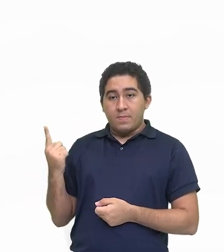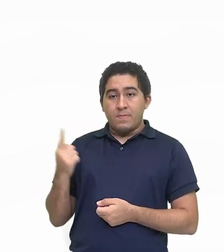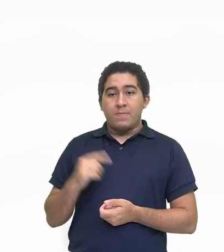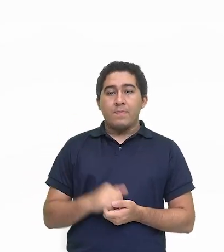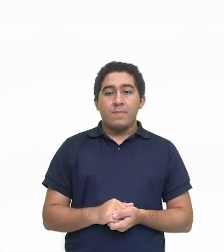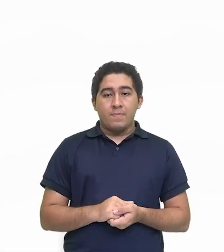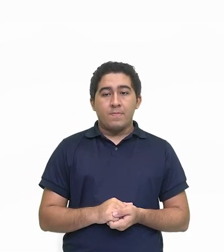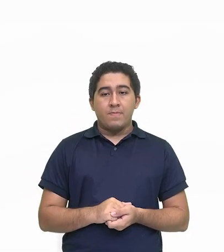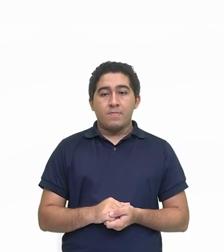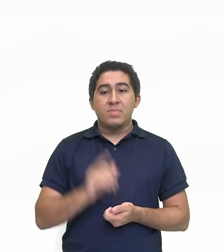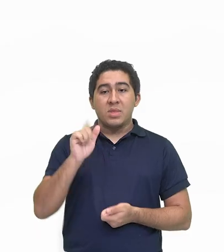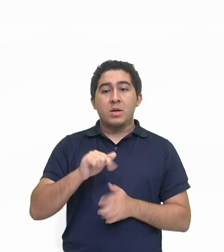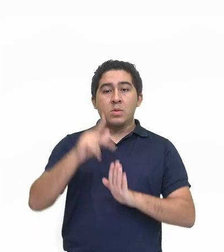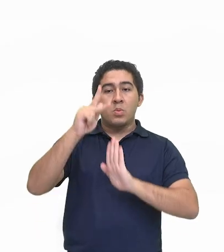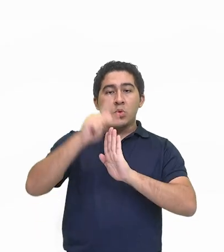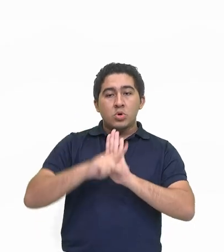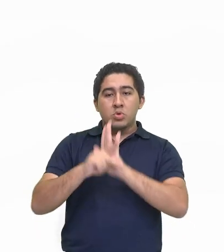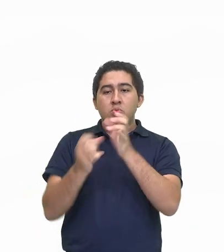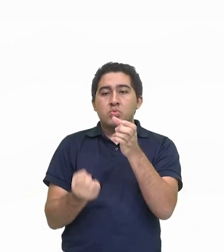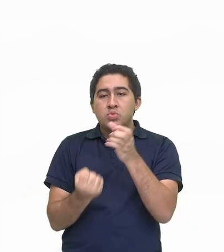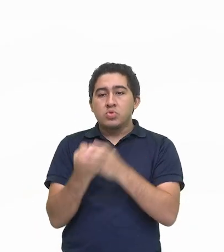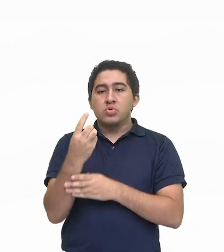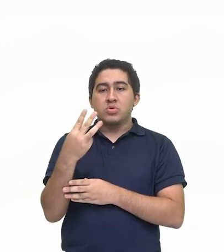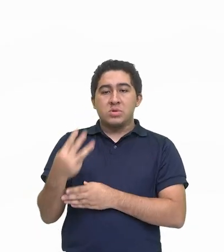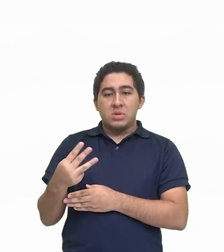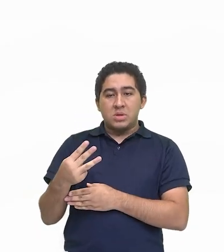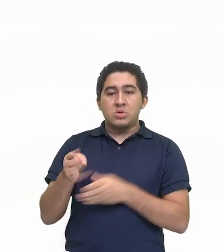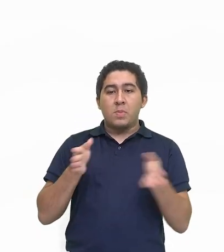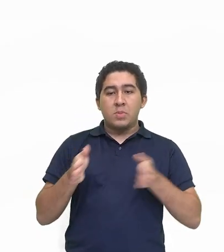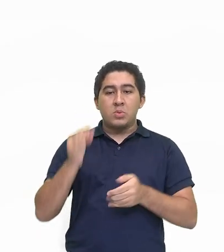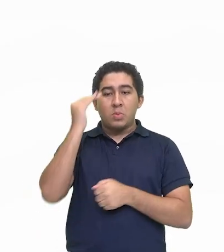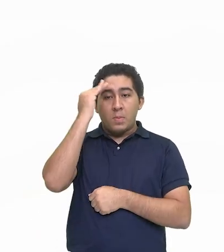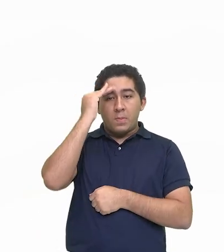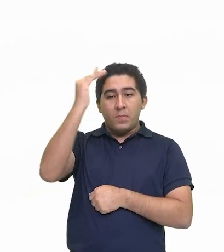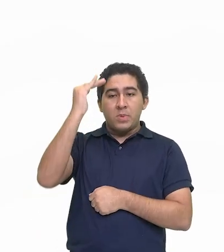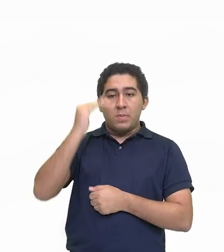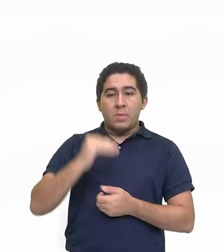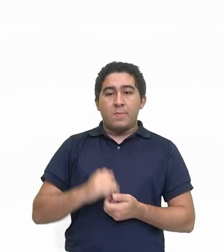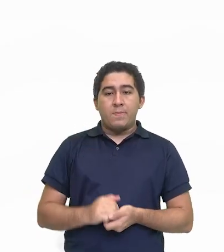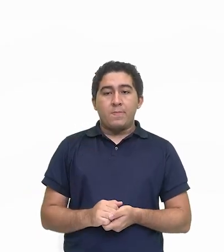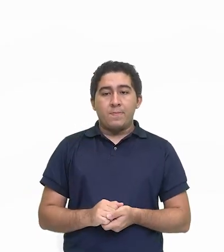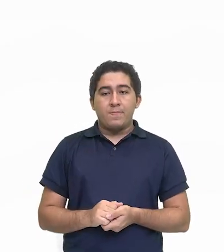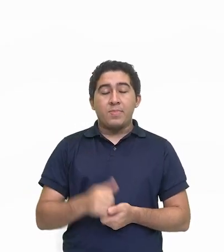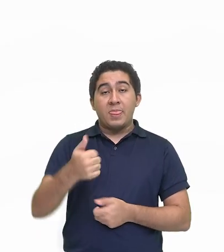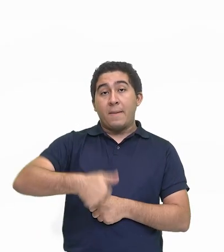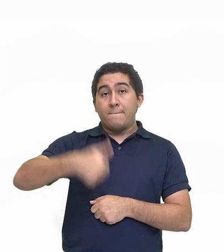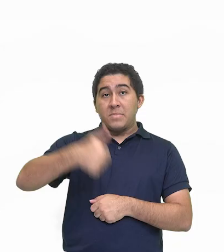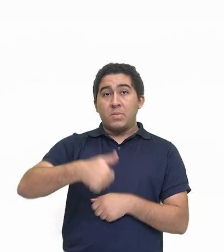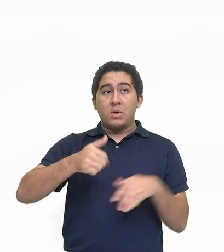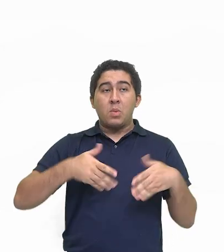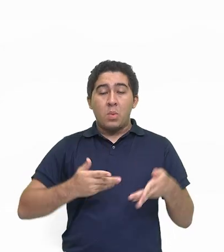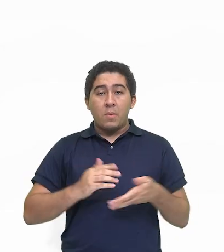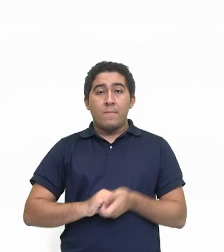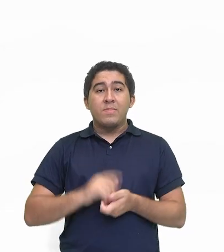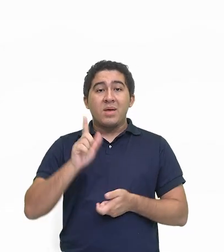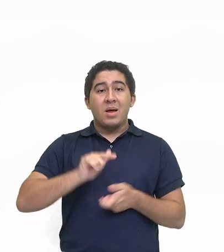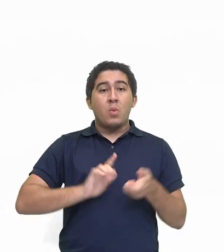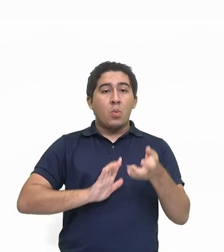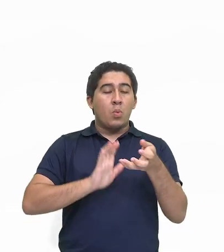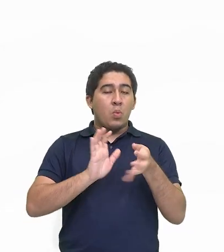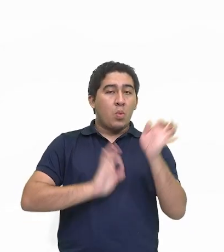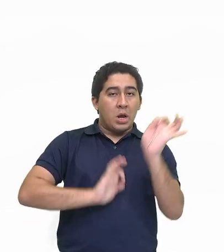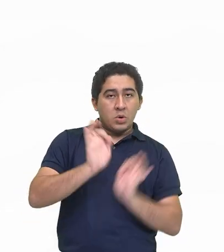O Plano Real foi estruturado em 3 fases principais. A primeira vai ser o ajuste